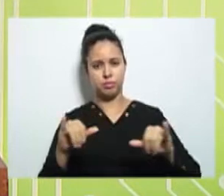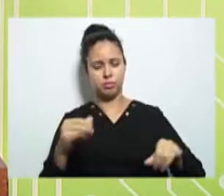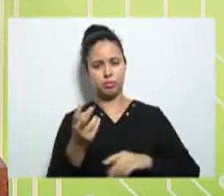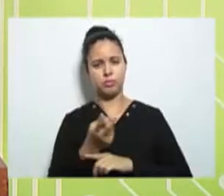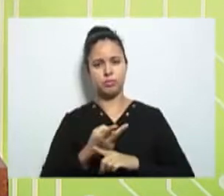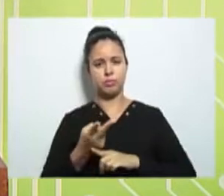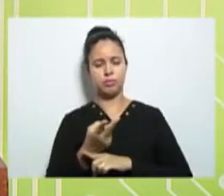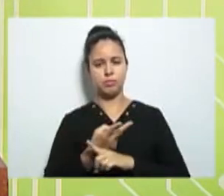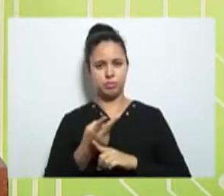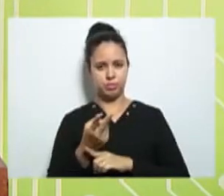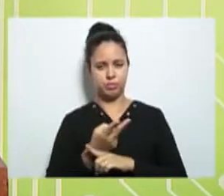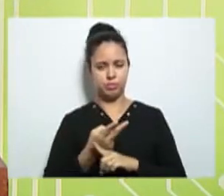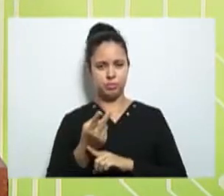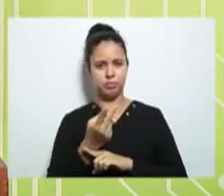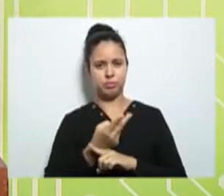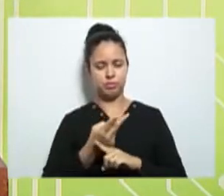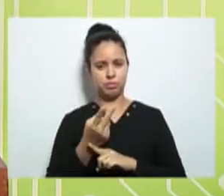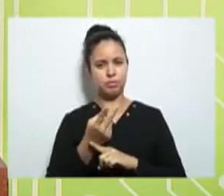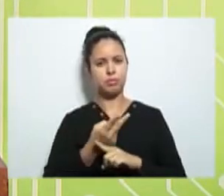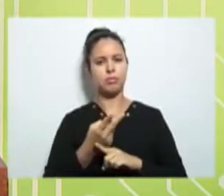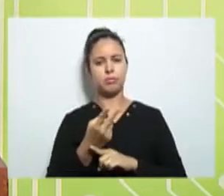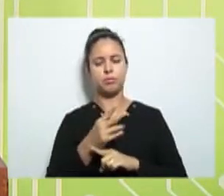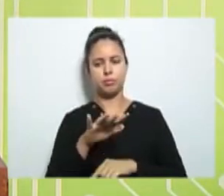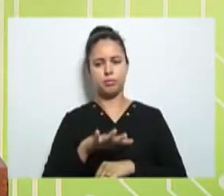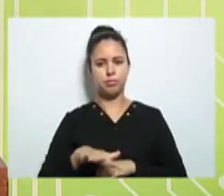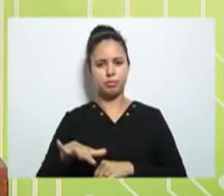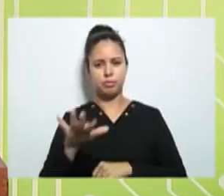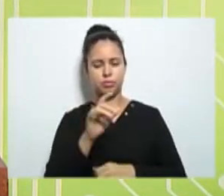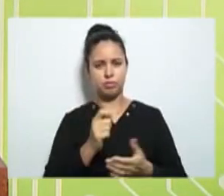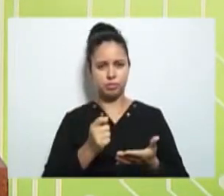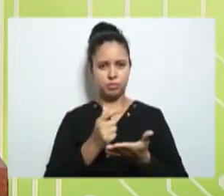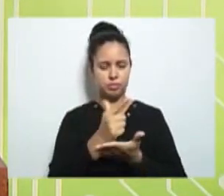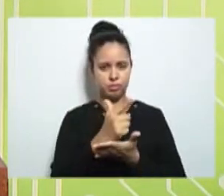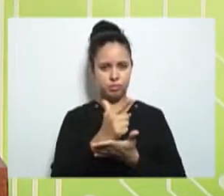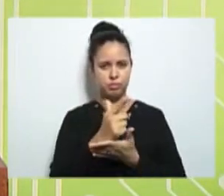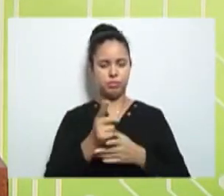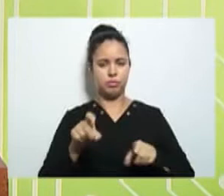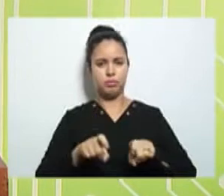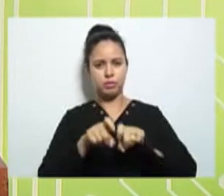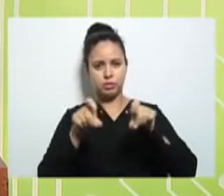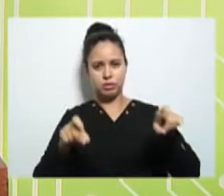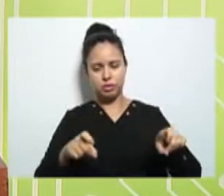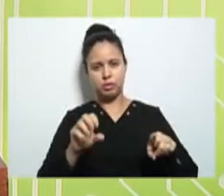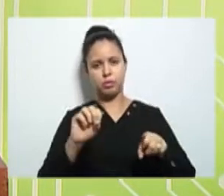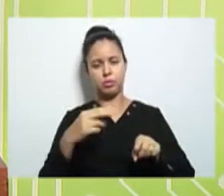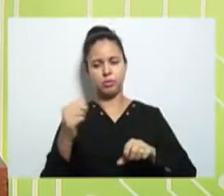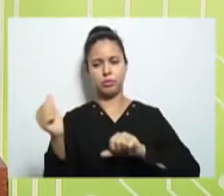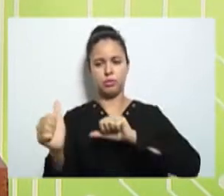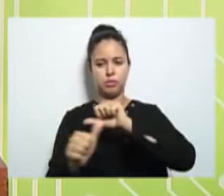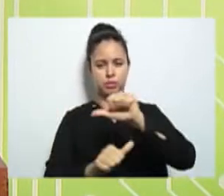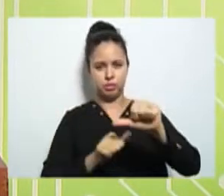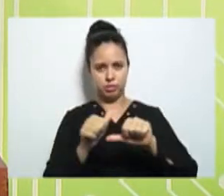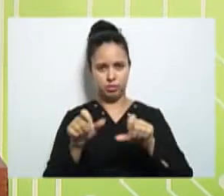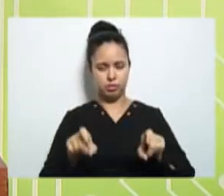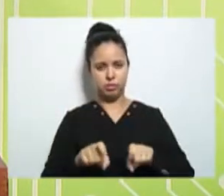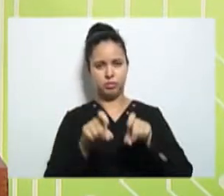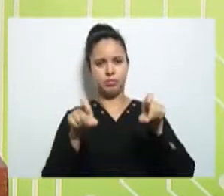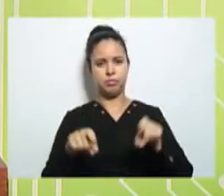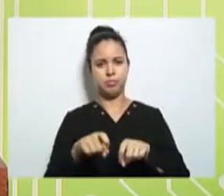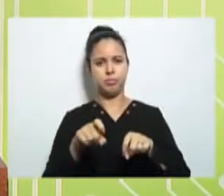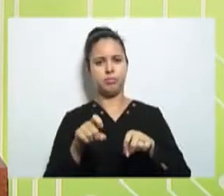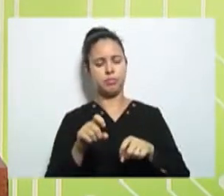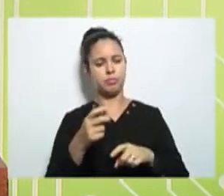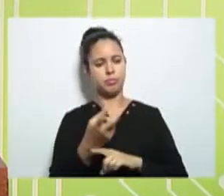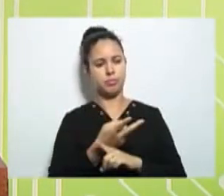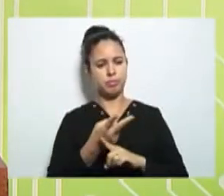Um especialista na área. Vai comprar computador, vai trocar um computador, procura um técnico em informática, tá, gente? Isso vai evitar o quê?